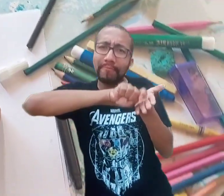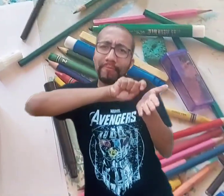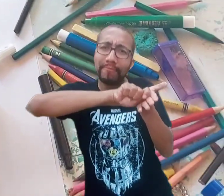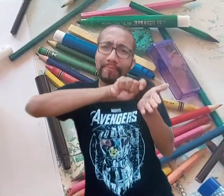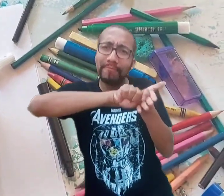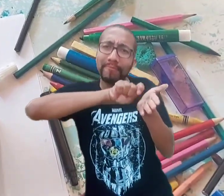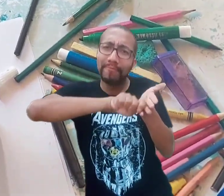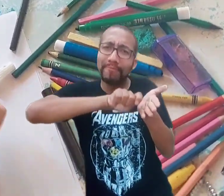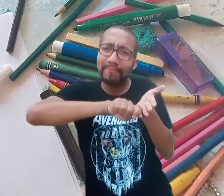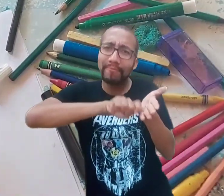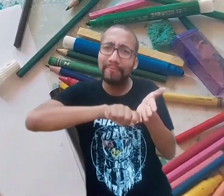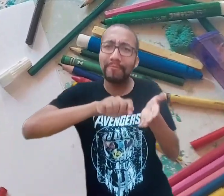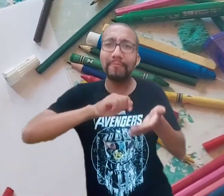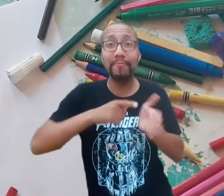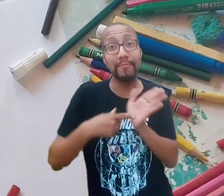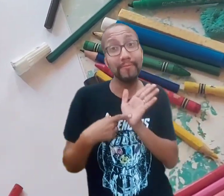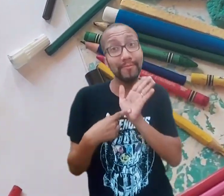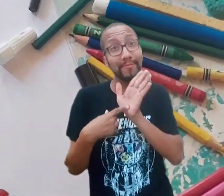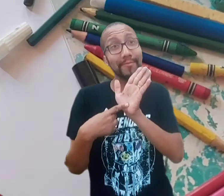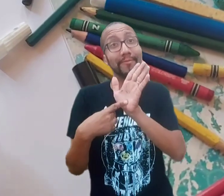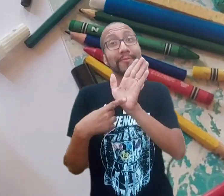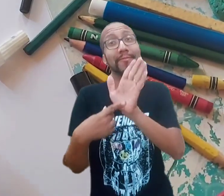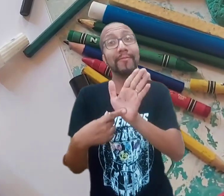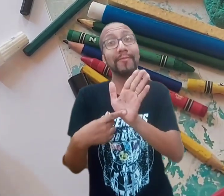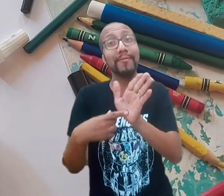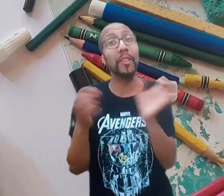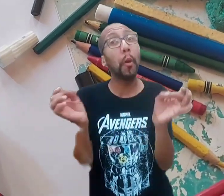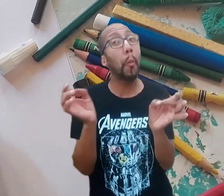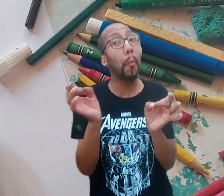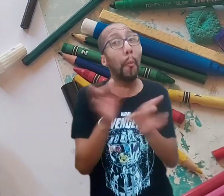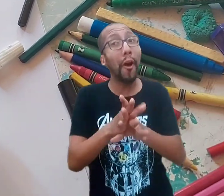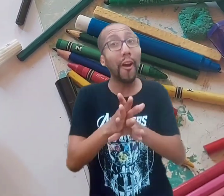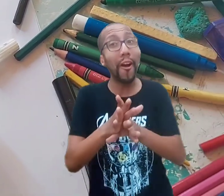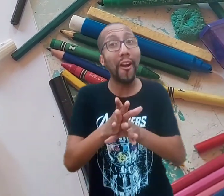E depois, pronto.